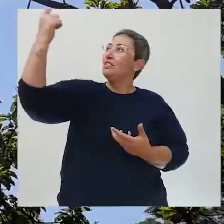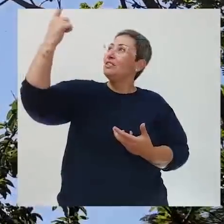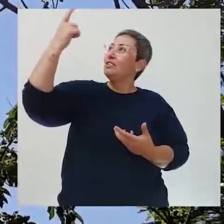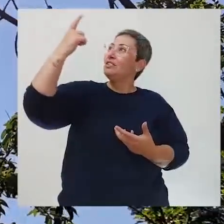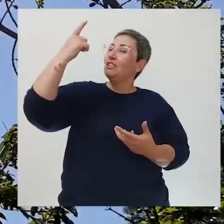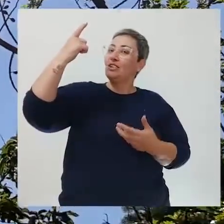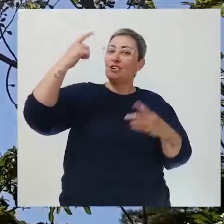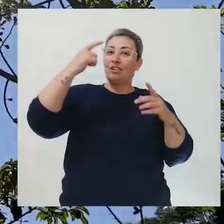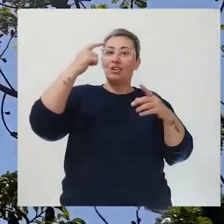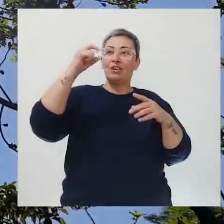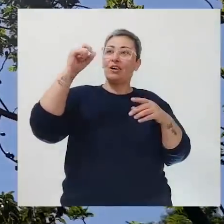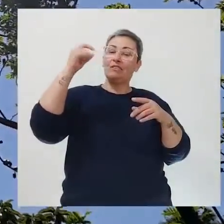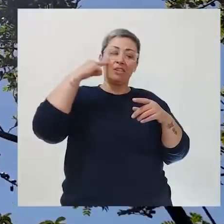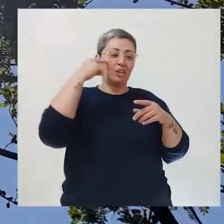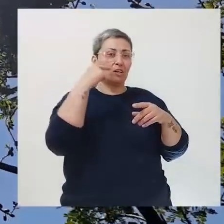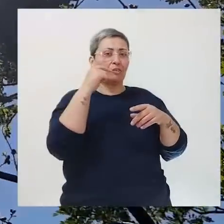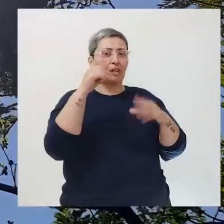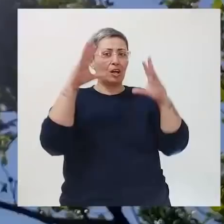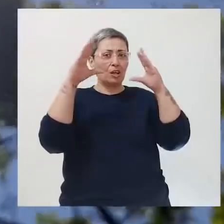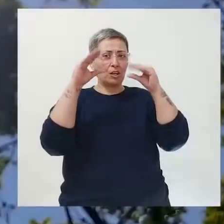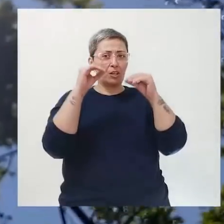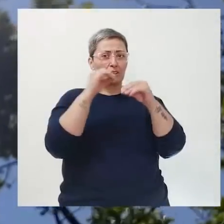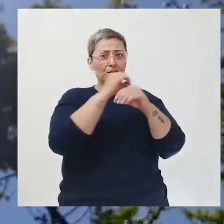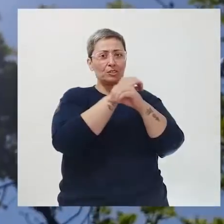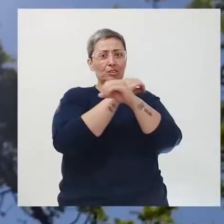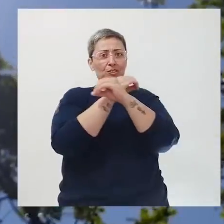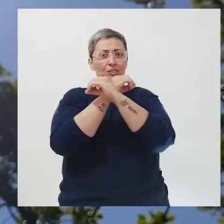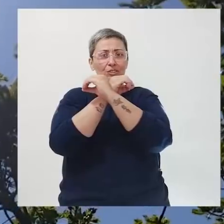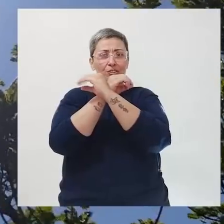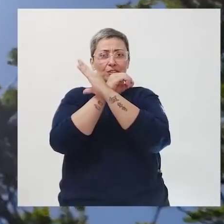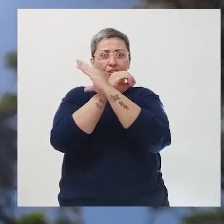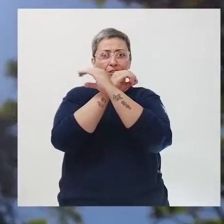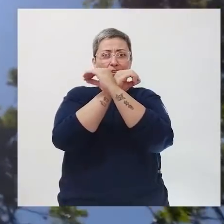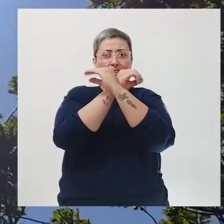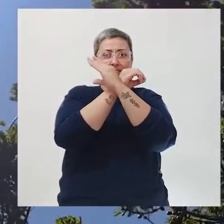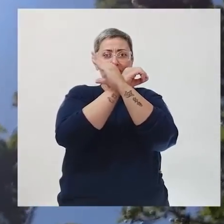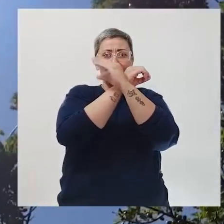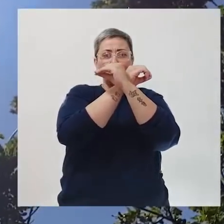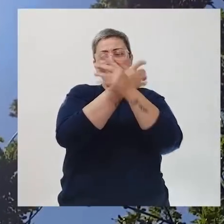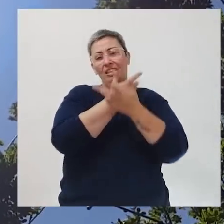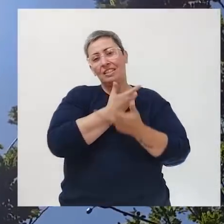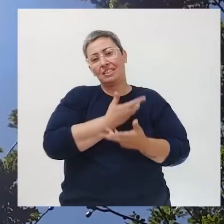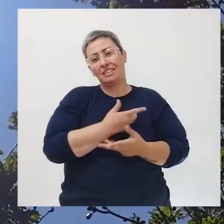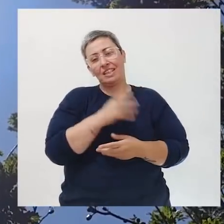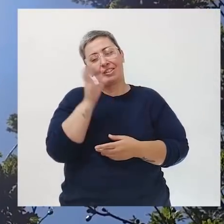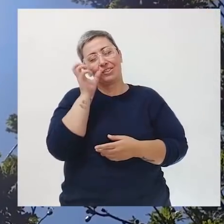vagalume adormece sem saudar o sol.